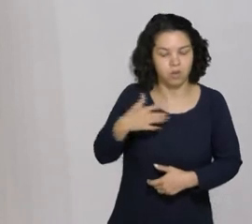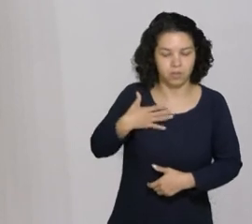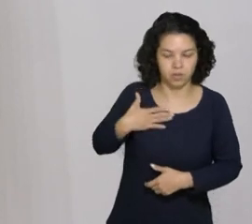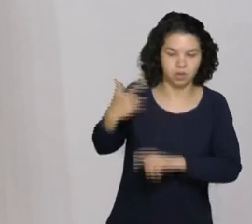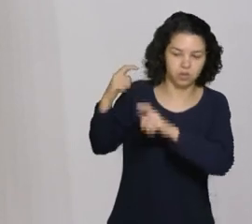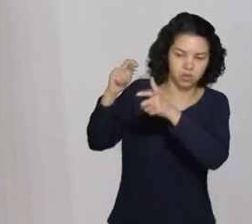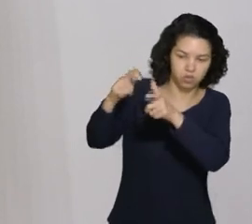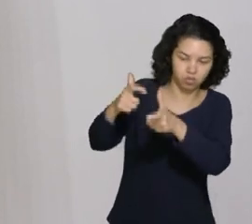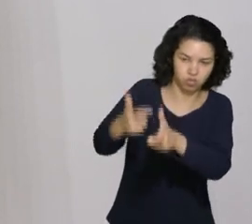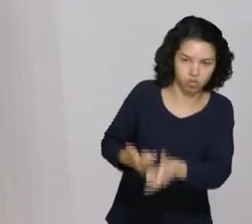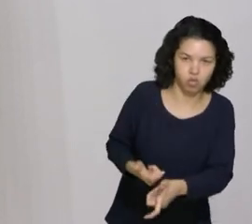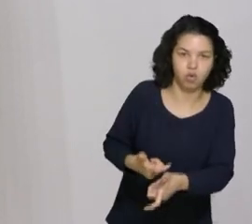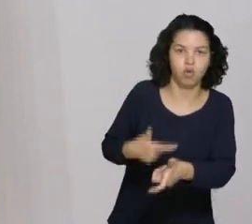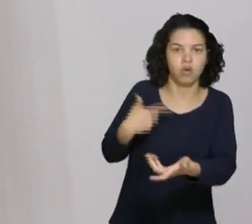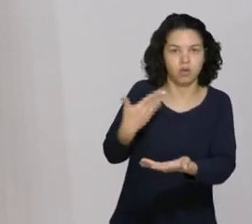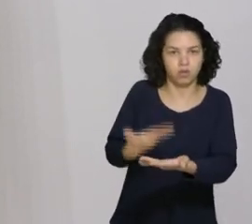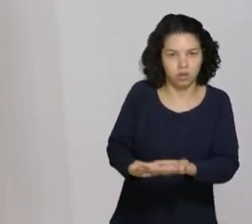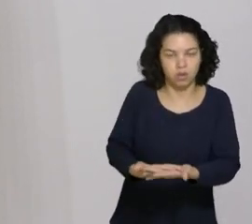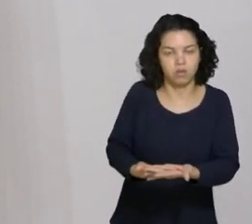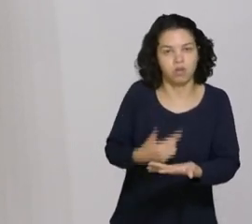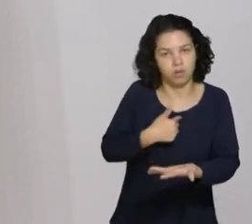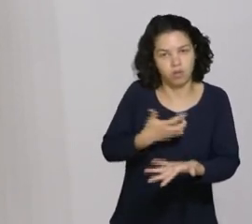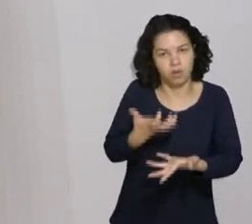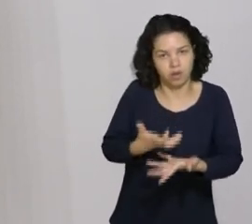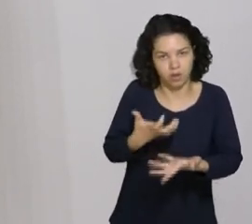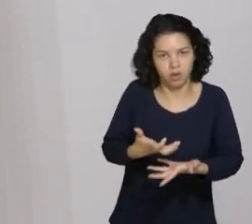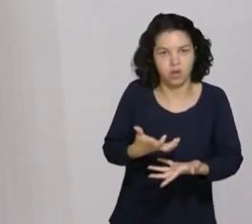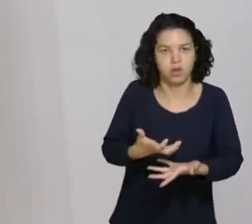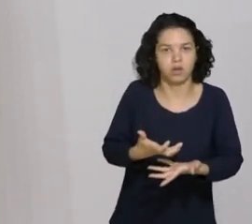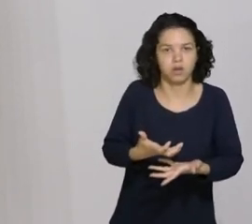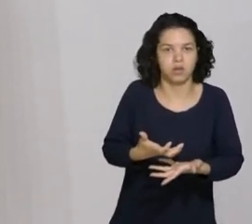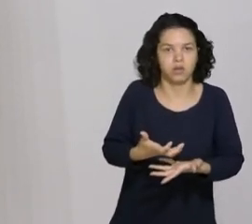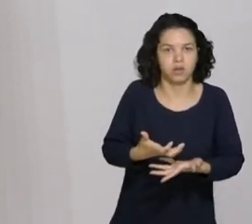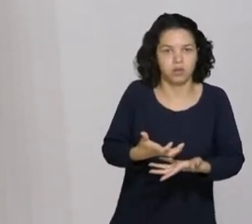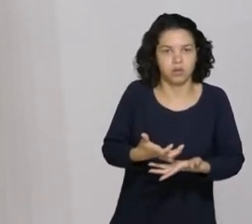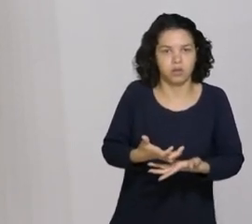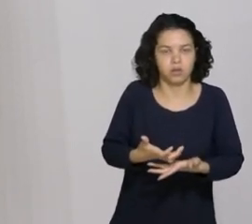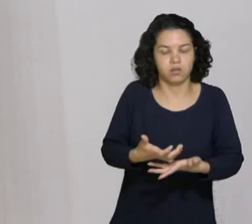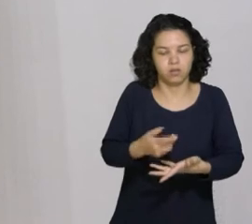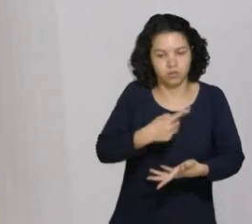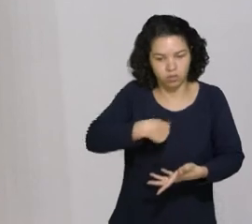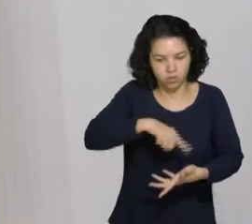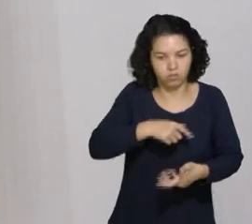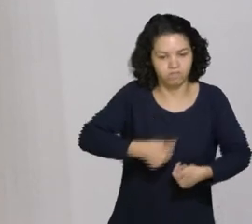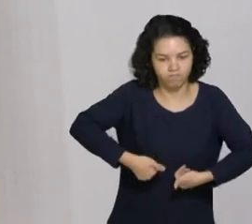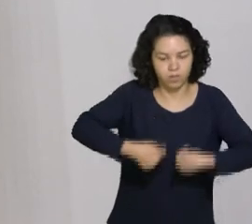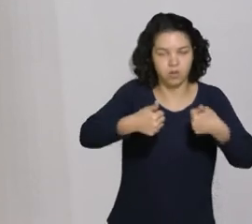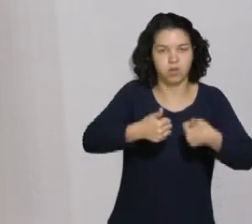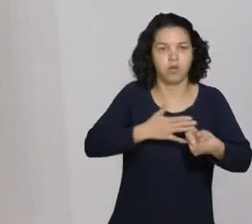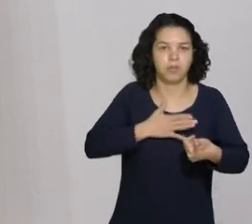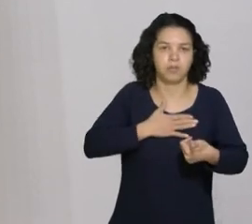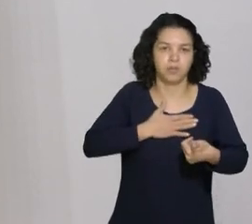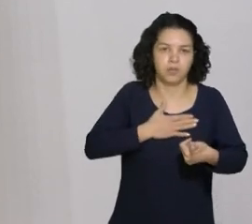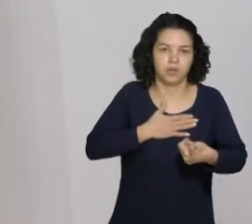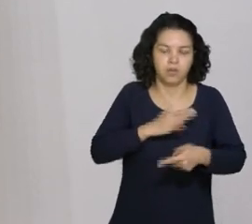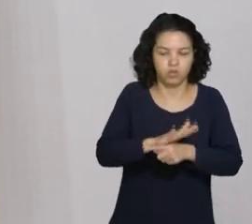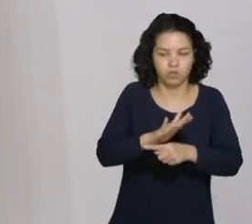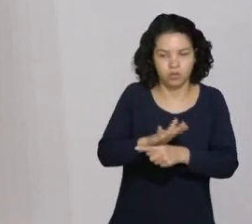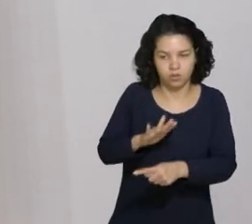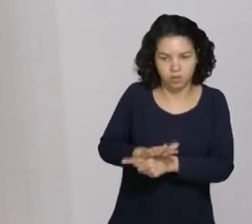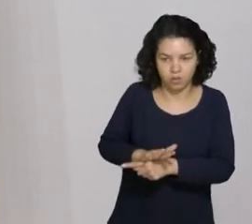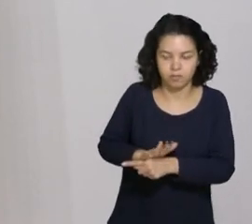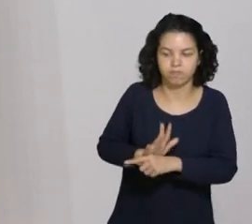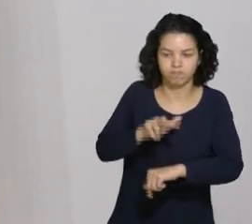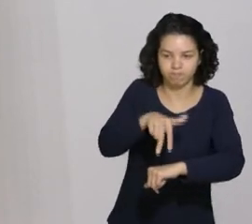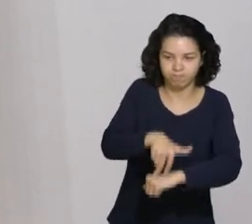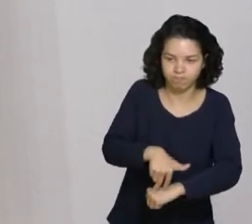espero ter feito aquilo que foi o melhor de mim e a gente está aqui parar sempre está presente junto